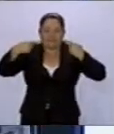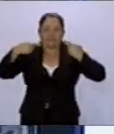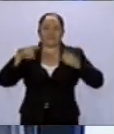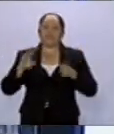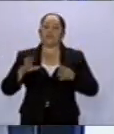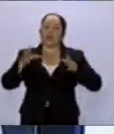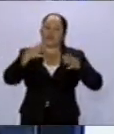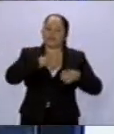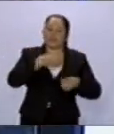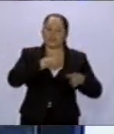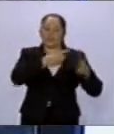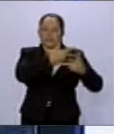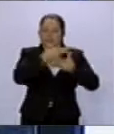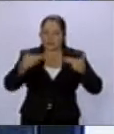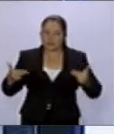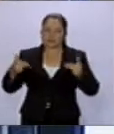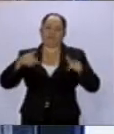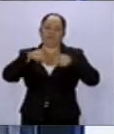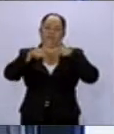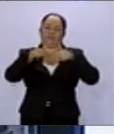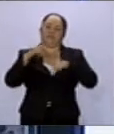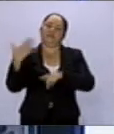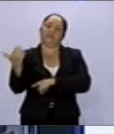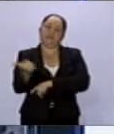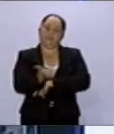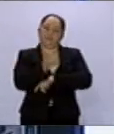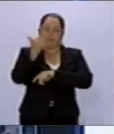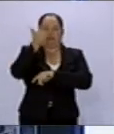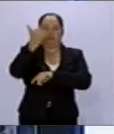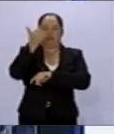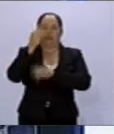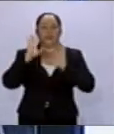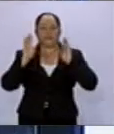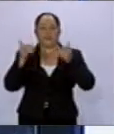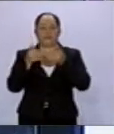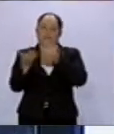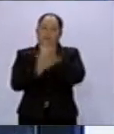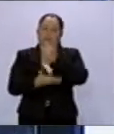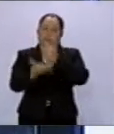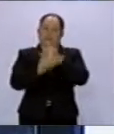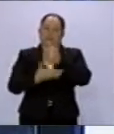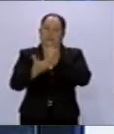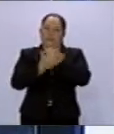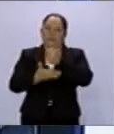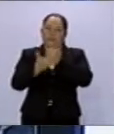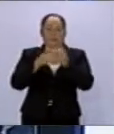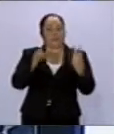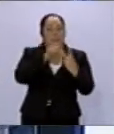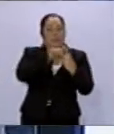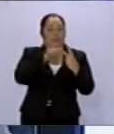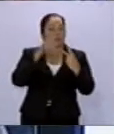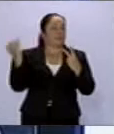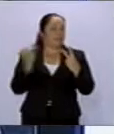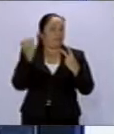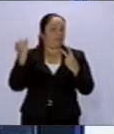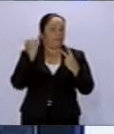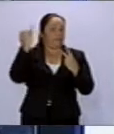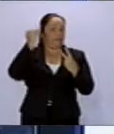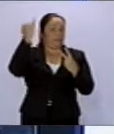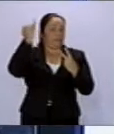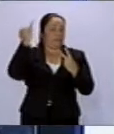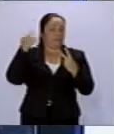condições de trabalho para que isso seja um elemento permanente da estruturação da atenção básica essas duas mãos caminharam juntas nós inclusive